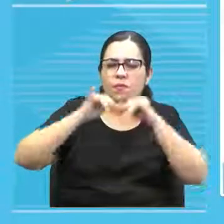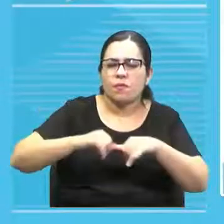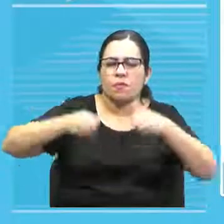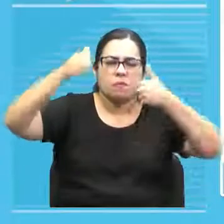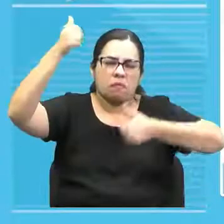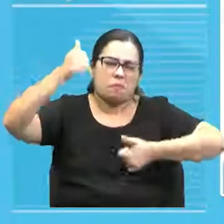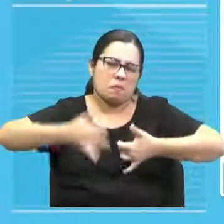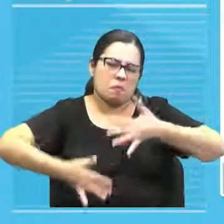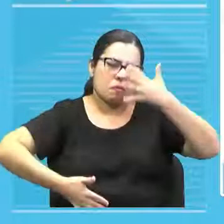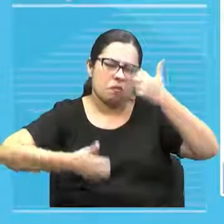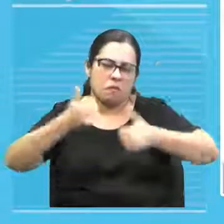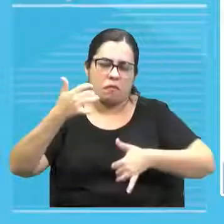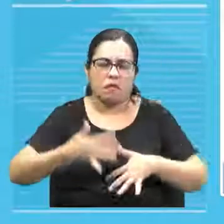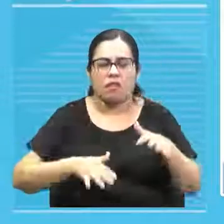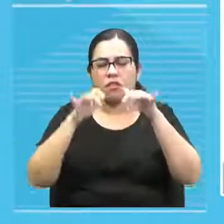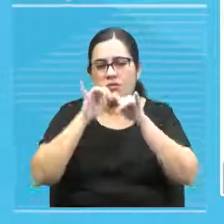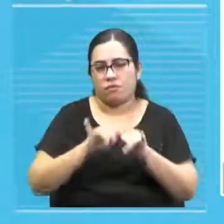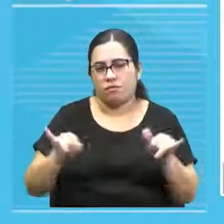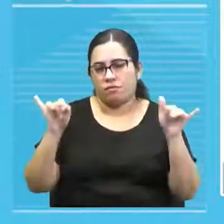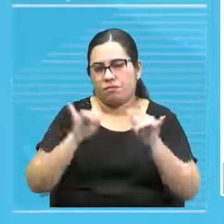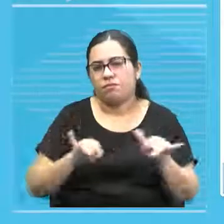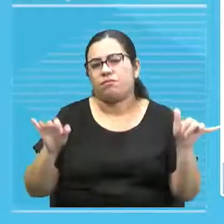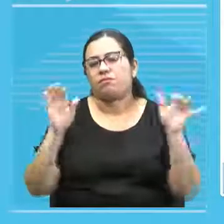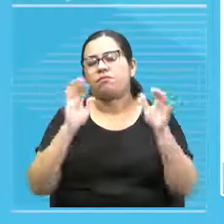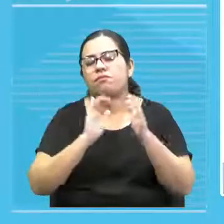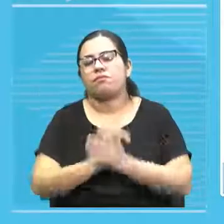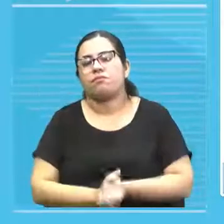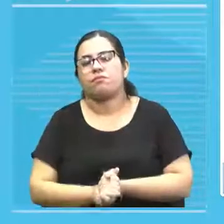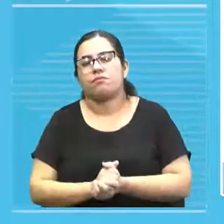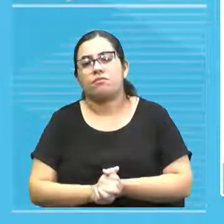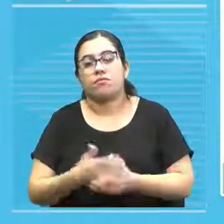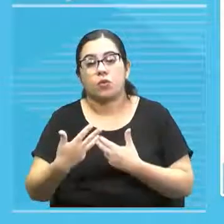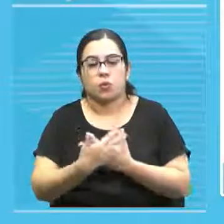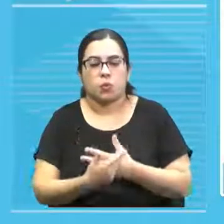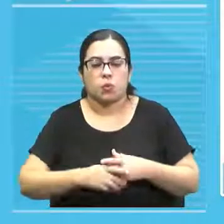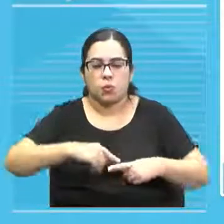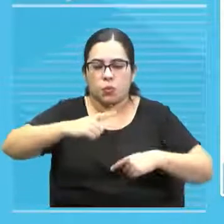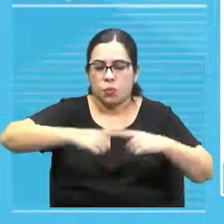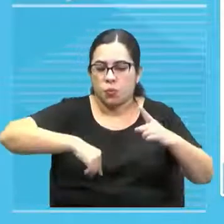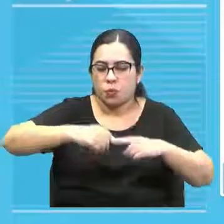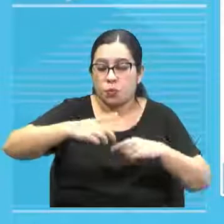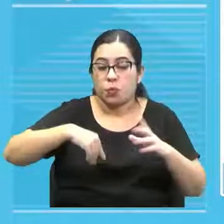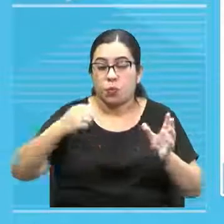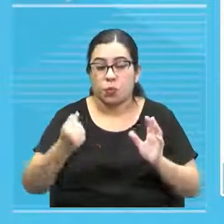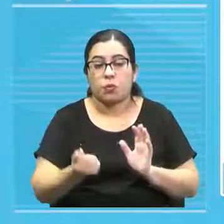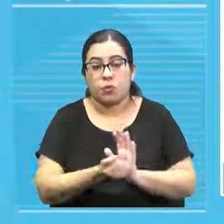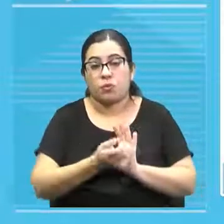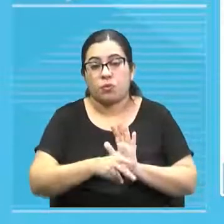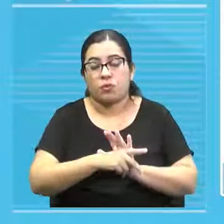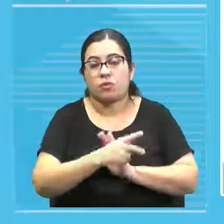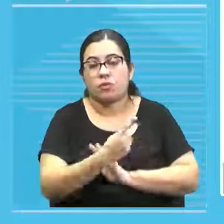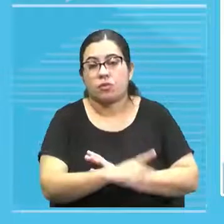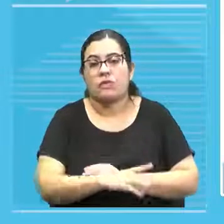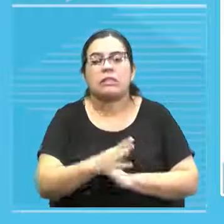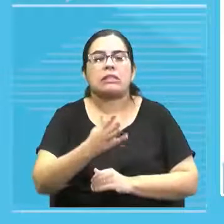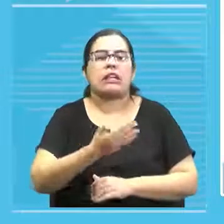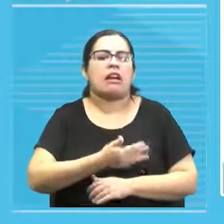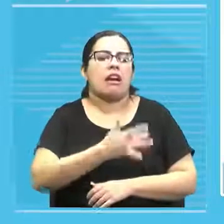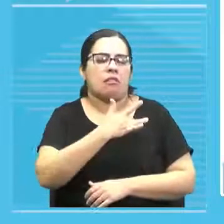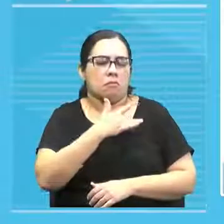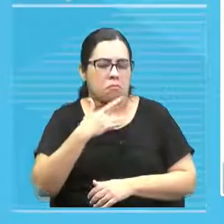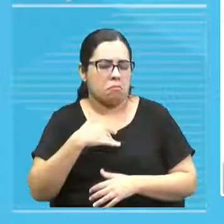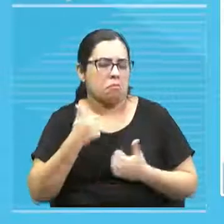mostravam é campanhas em que mostravam que os produtos dessa marca eram mais saudáveis